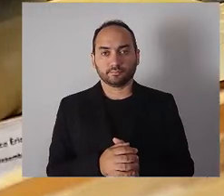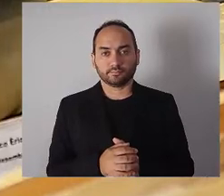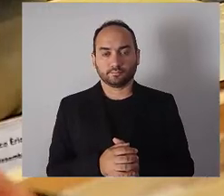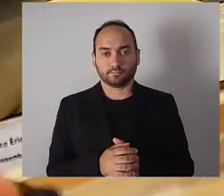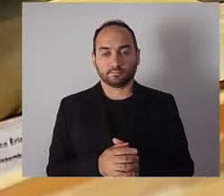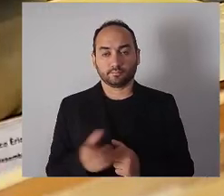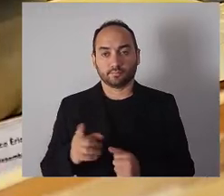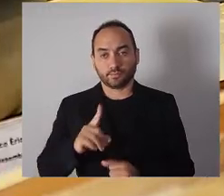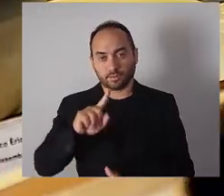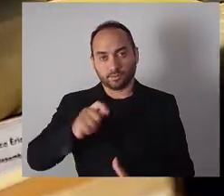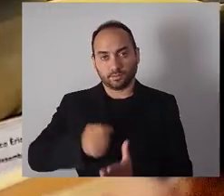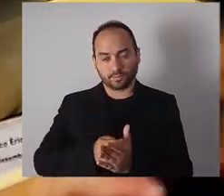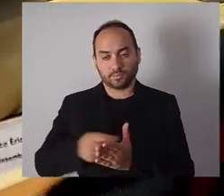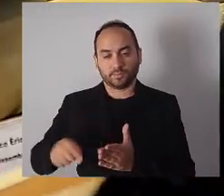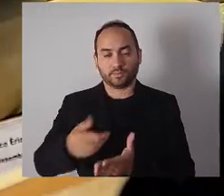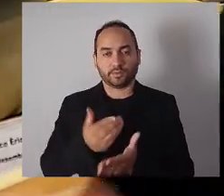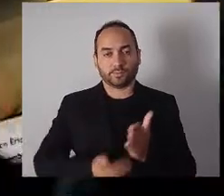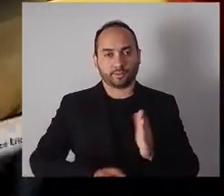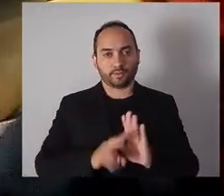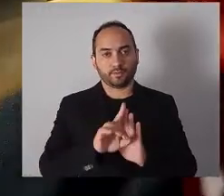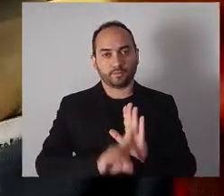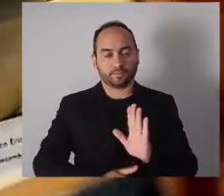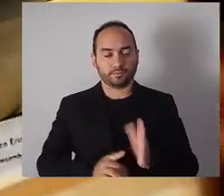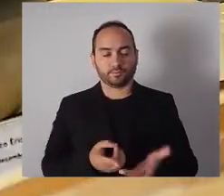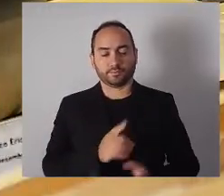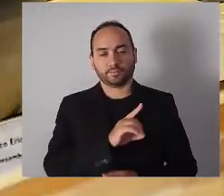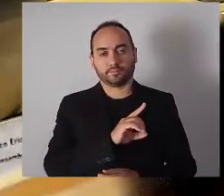a decretação da perda do mandato de vereador.